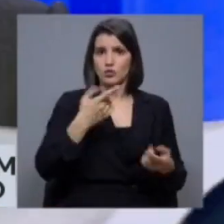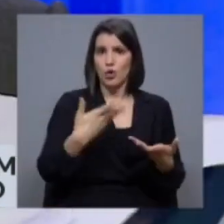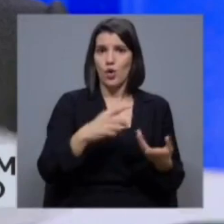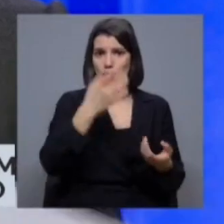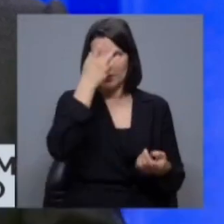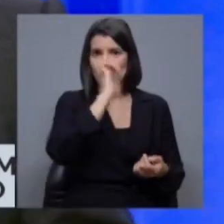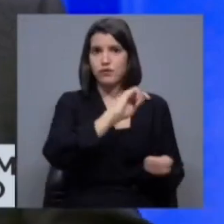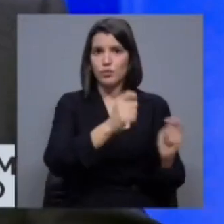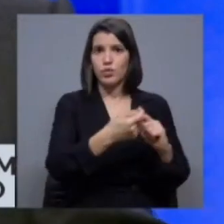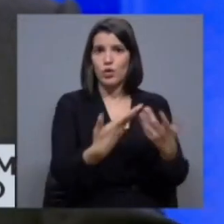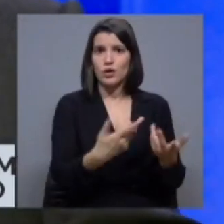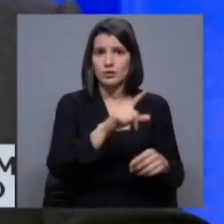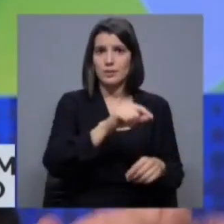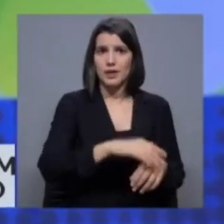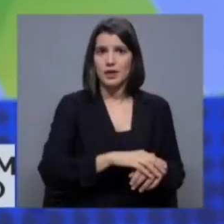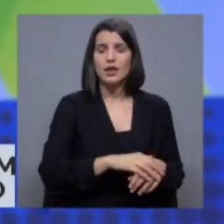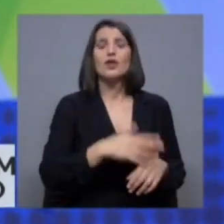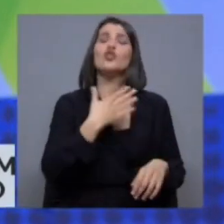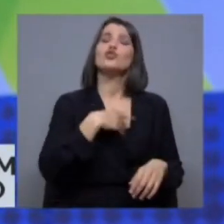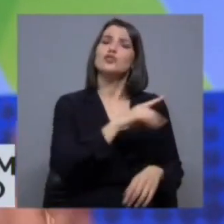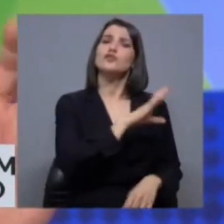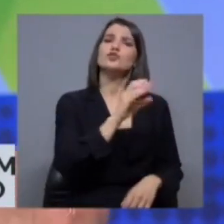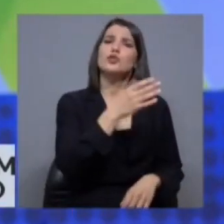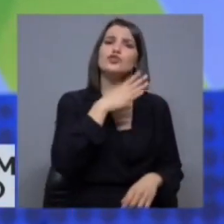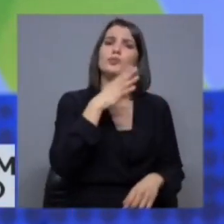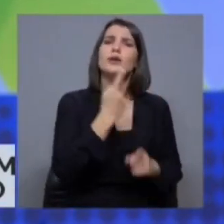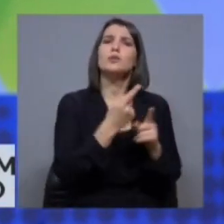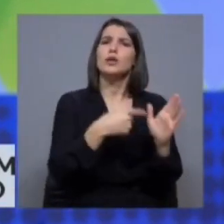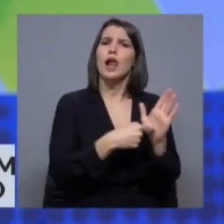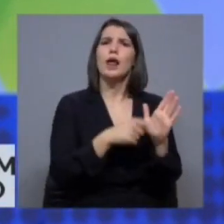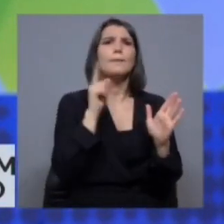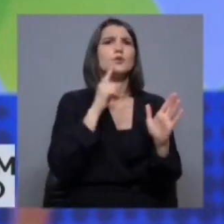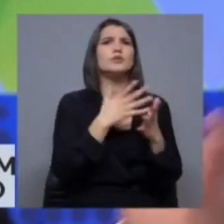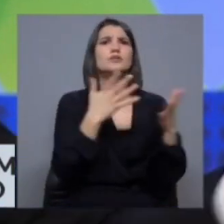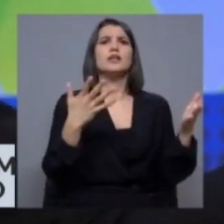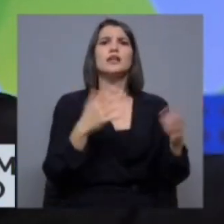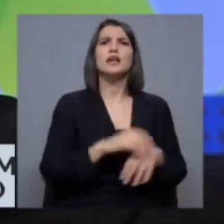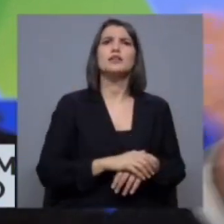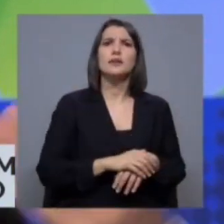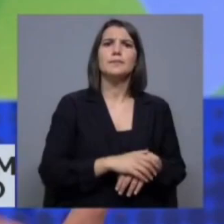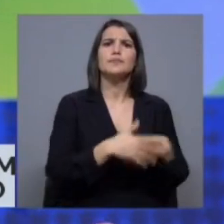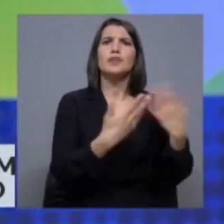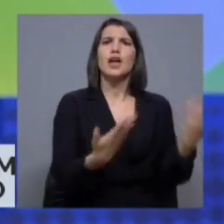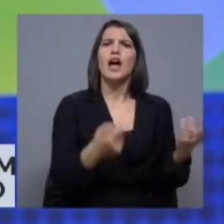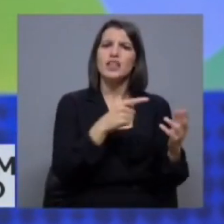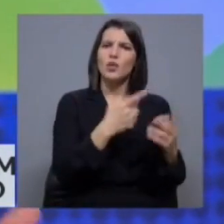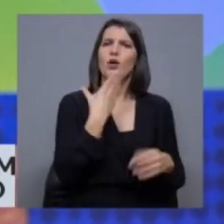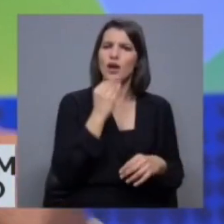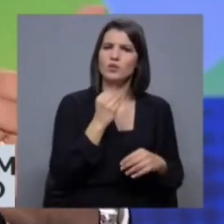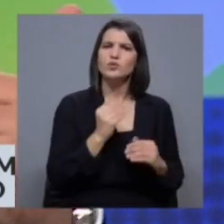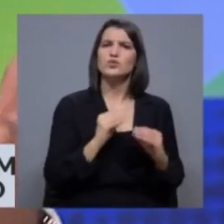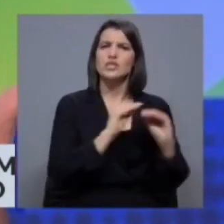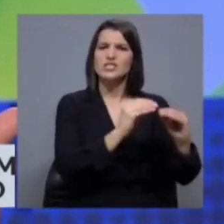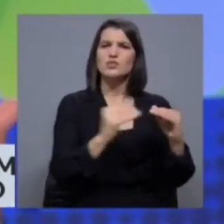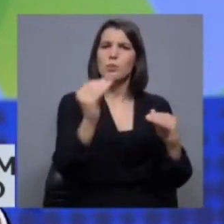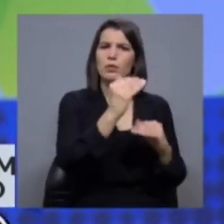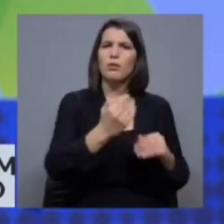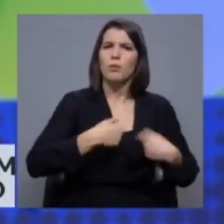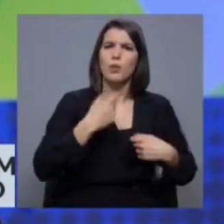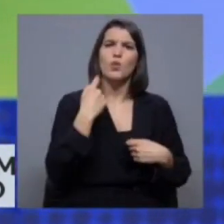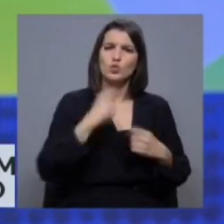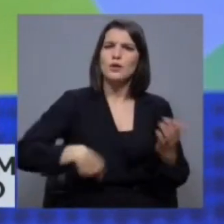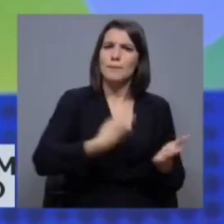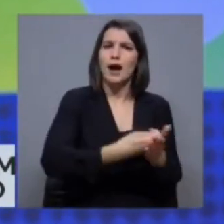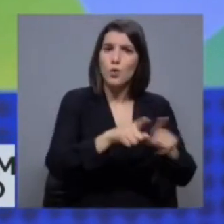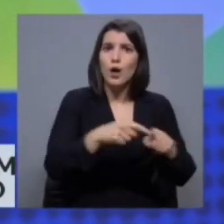melhores médicos dizem que levar os tempos atrás a comissão está o conjunto incluindo explica assistiu assiste sempre assim capital duas questões em cima delas grande super eu vou ter que pagar os